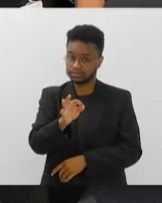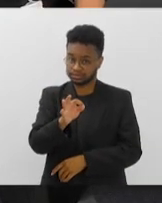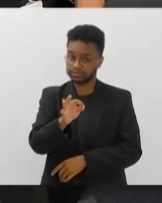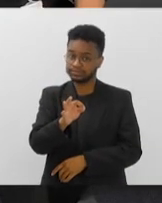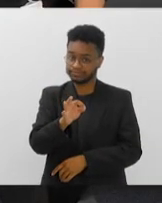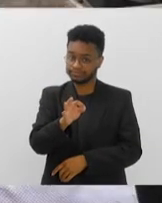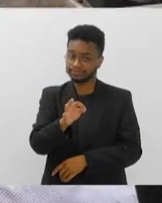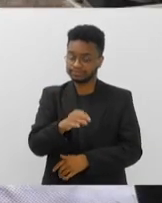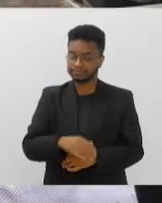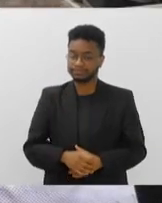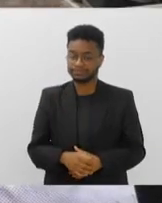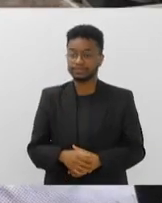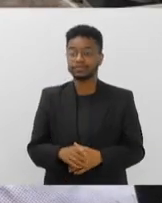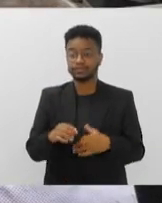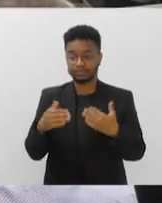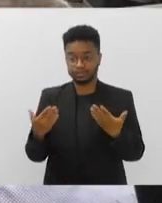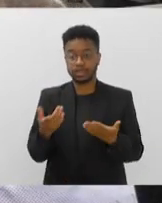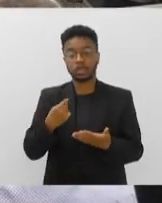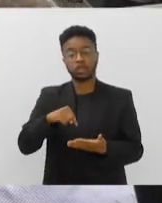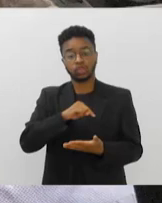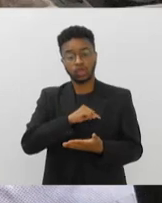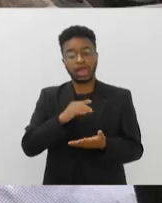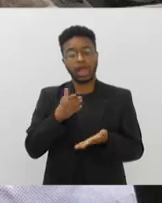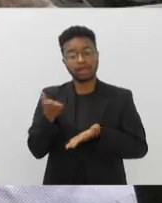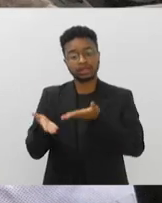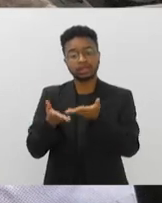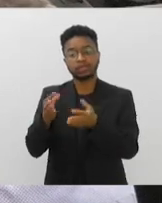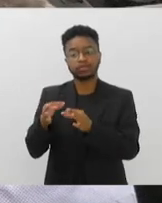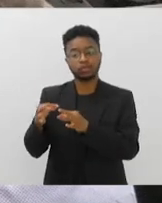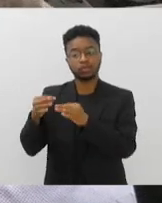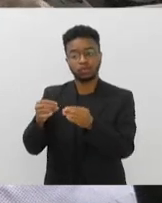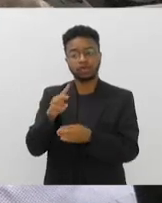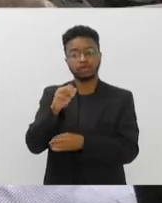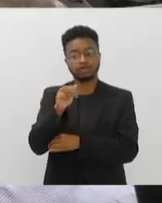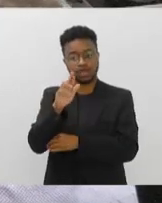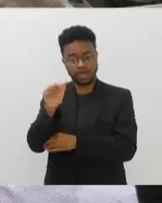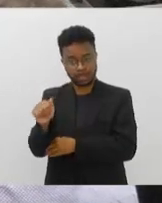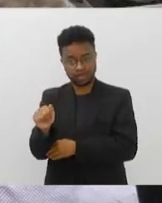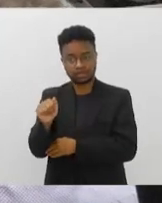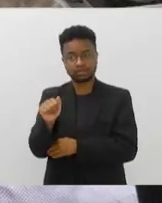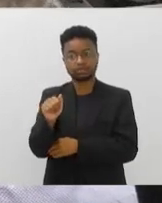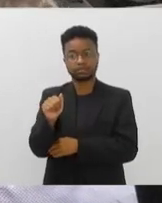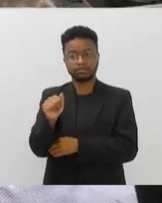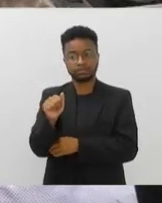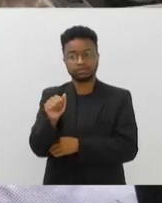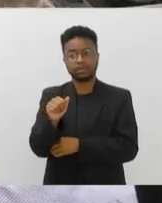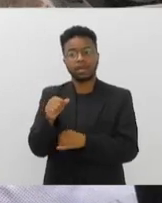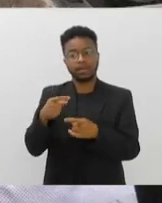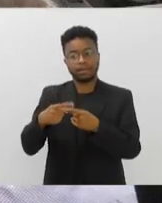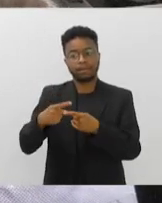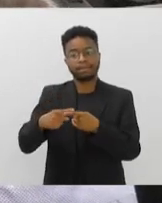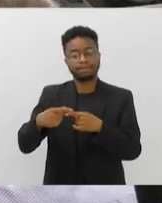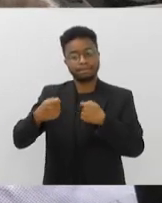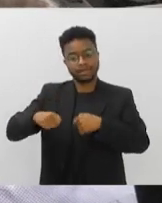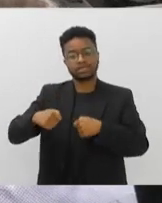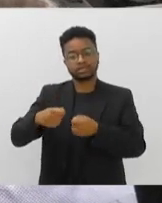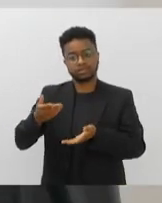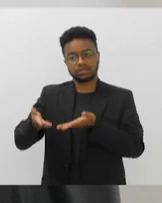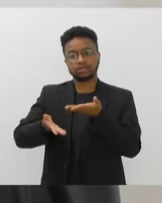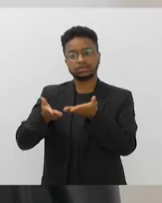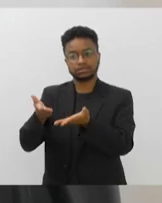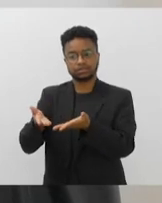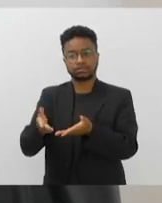é nós atendemos todas essas varas que que nos demandam esse